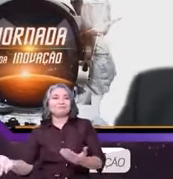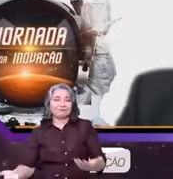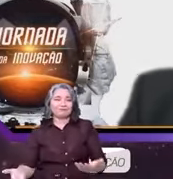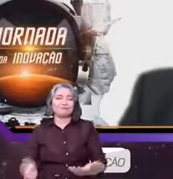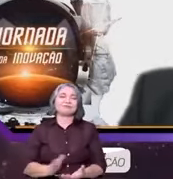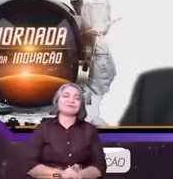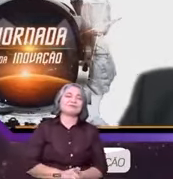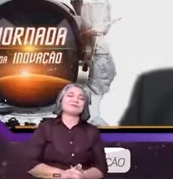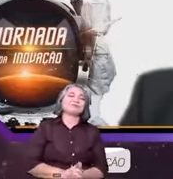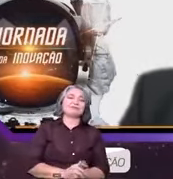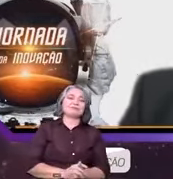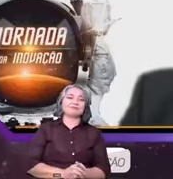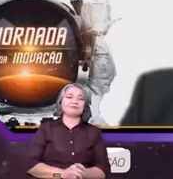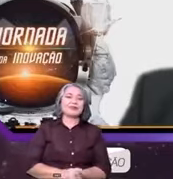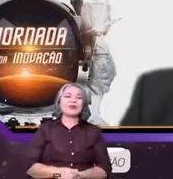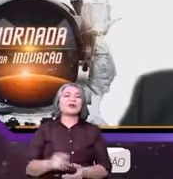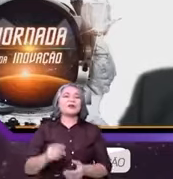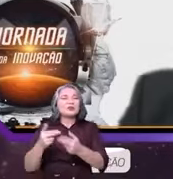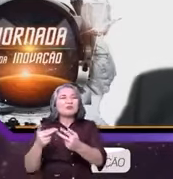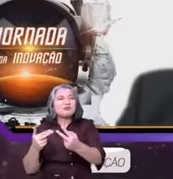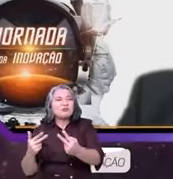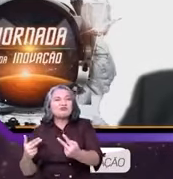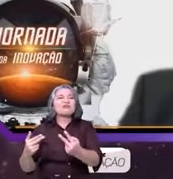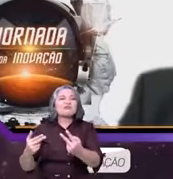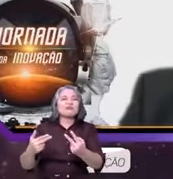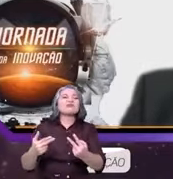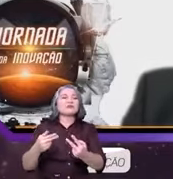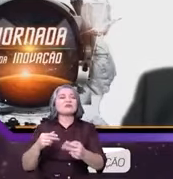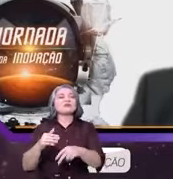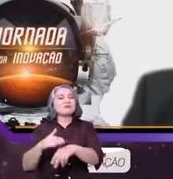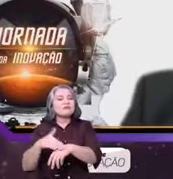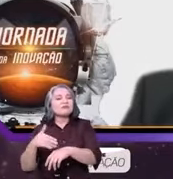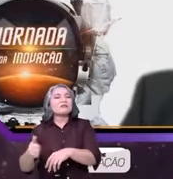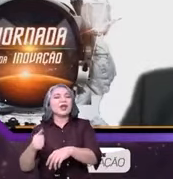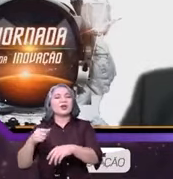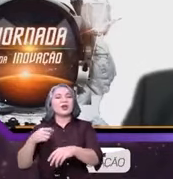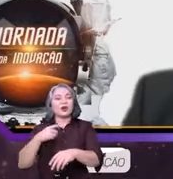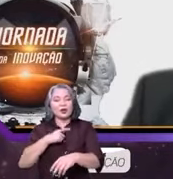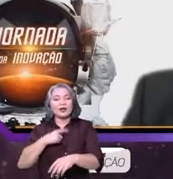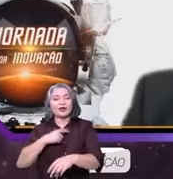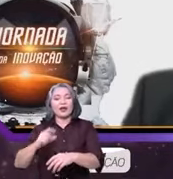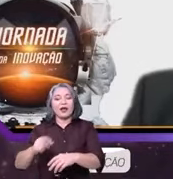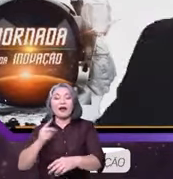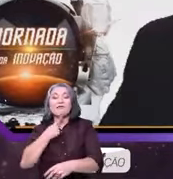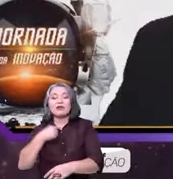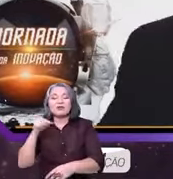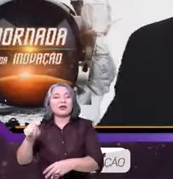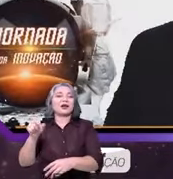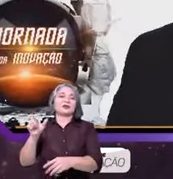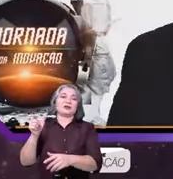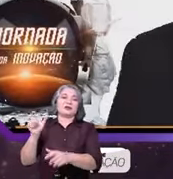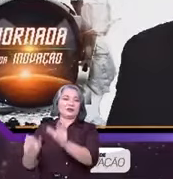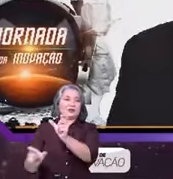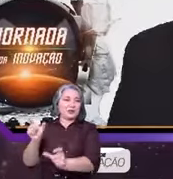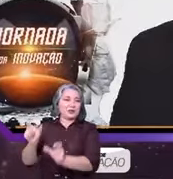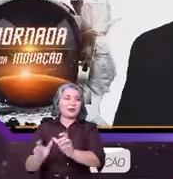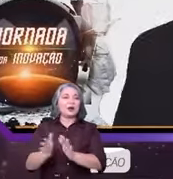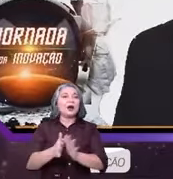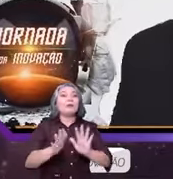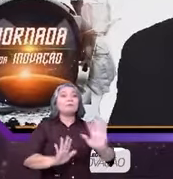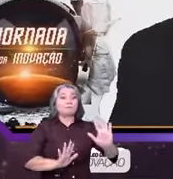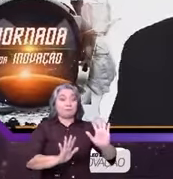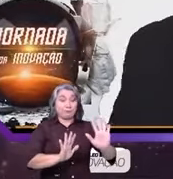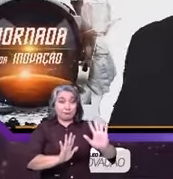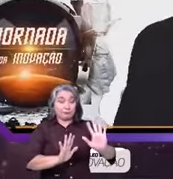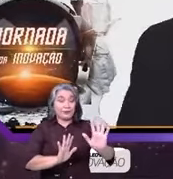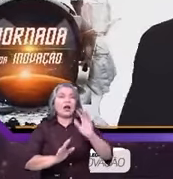e um produto mais alinhado com a expectativa dele. Mas, doutor Cândido, com a licença, uma coisa para mim não